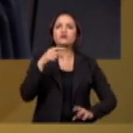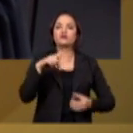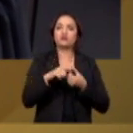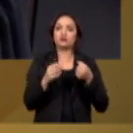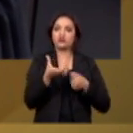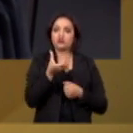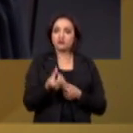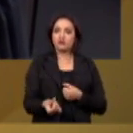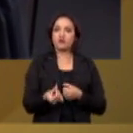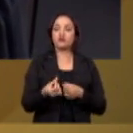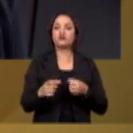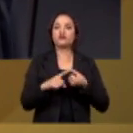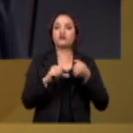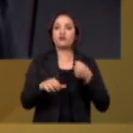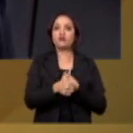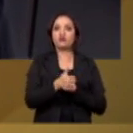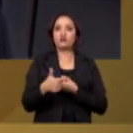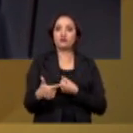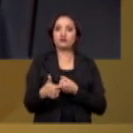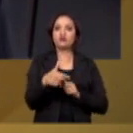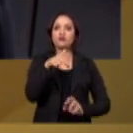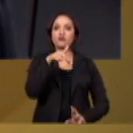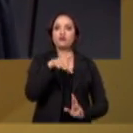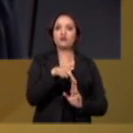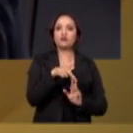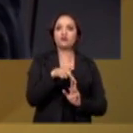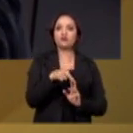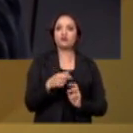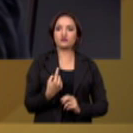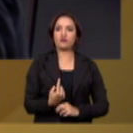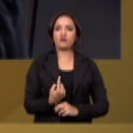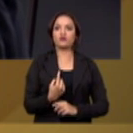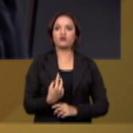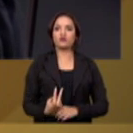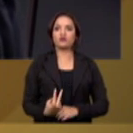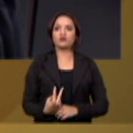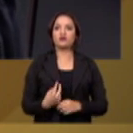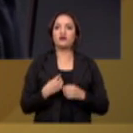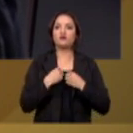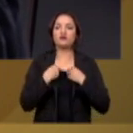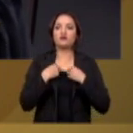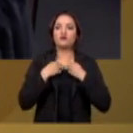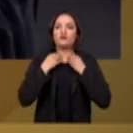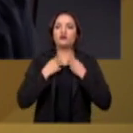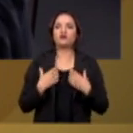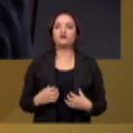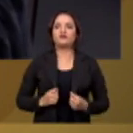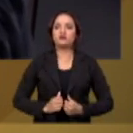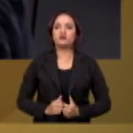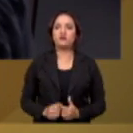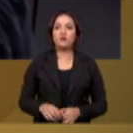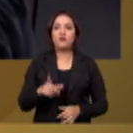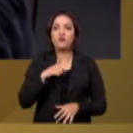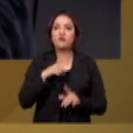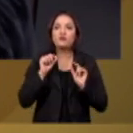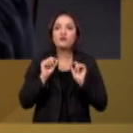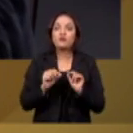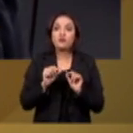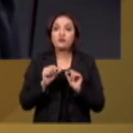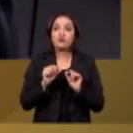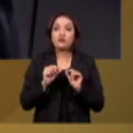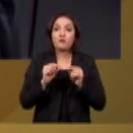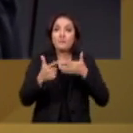e ativo 12 - 1º e 2º e o personaliza as